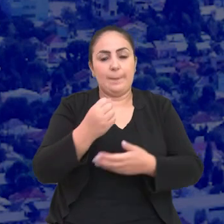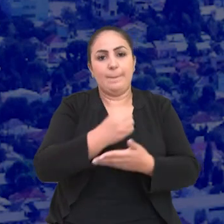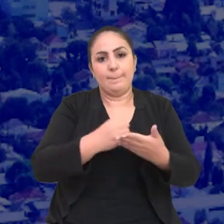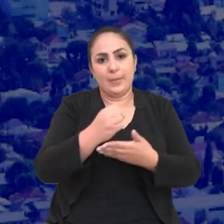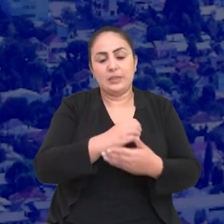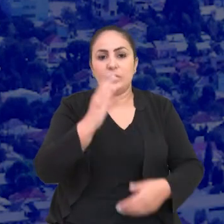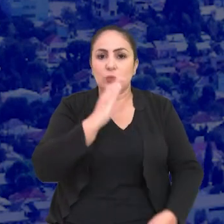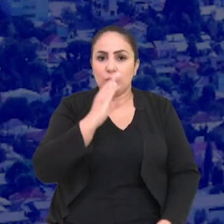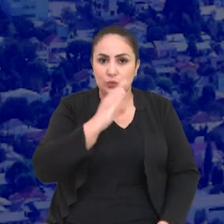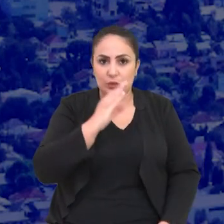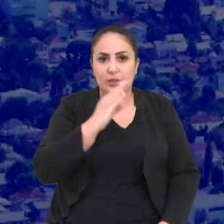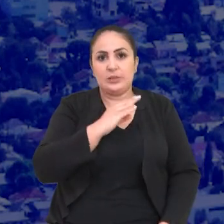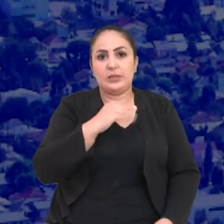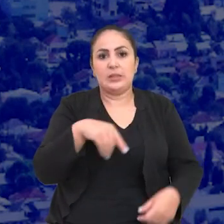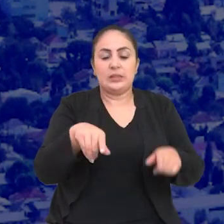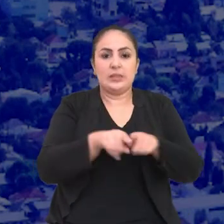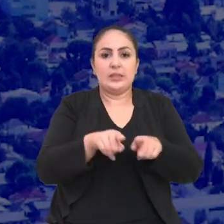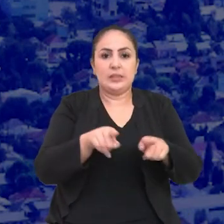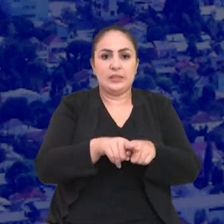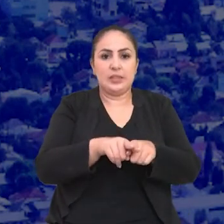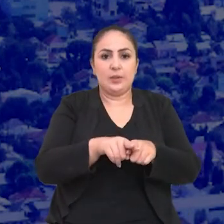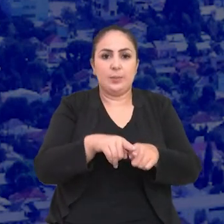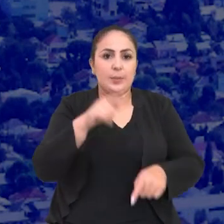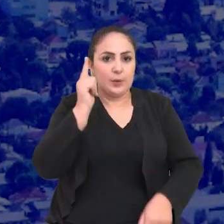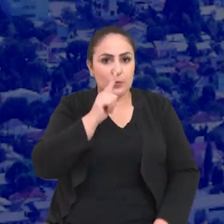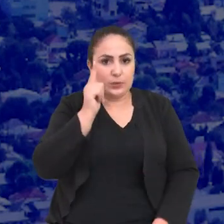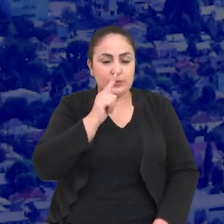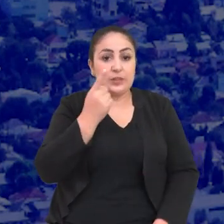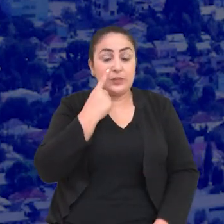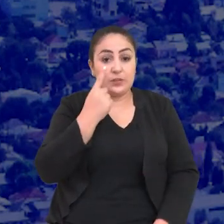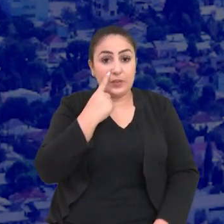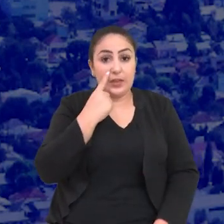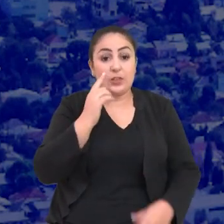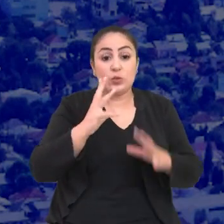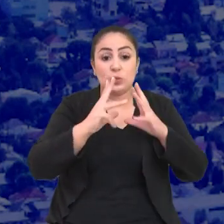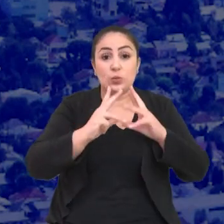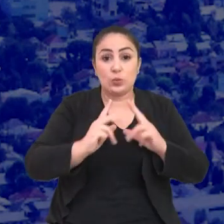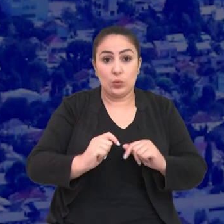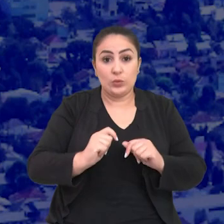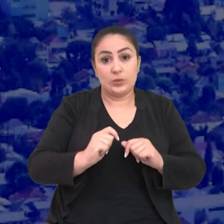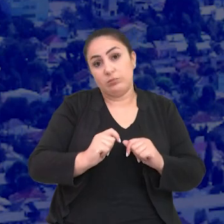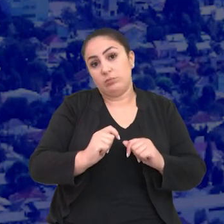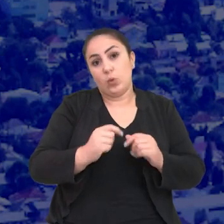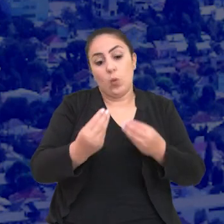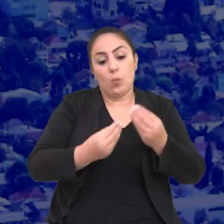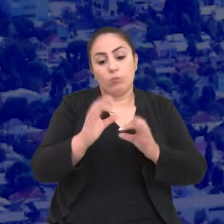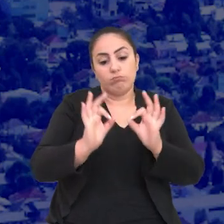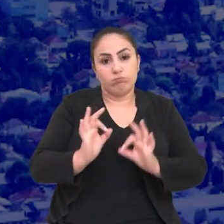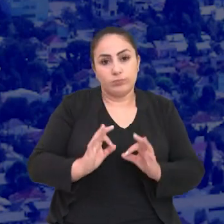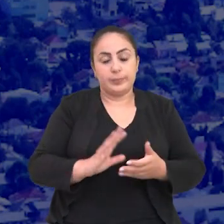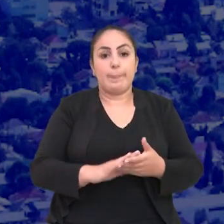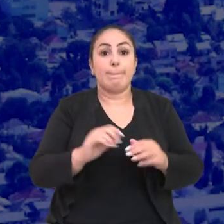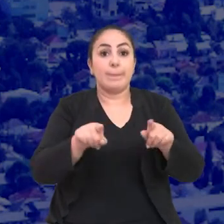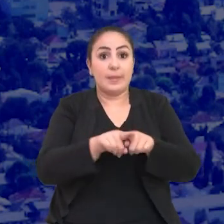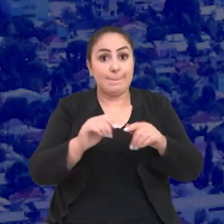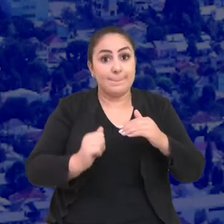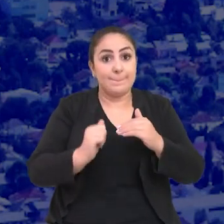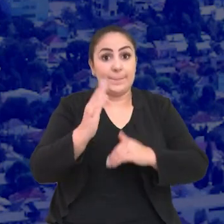às necessidades básicas e urgentes, e para cumprir com as obrigações